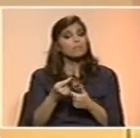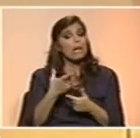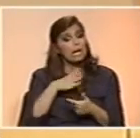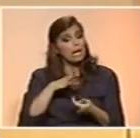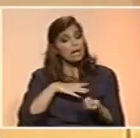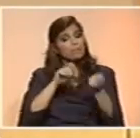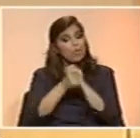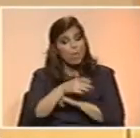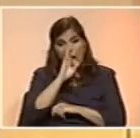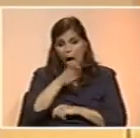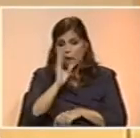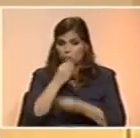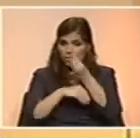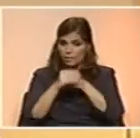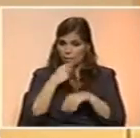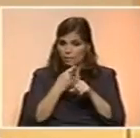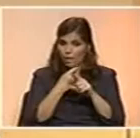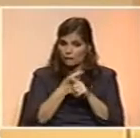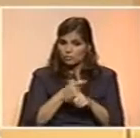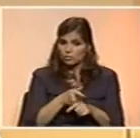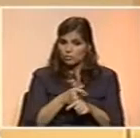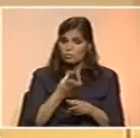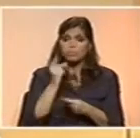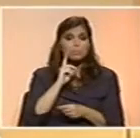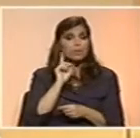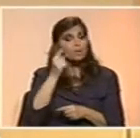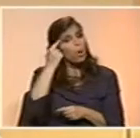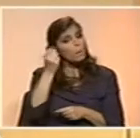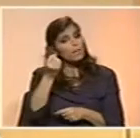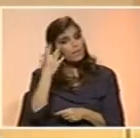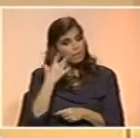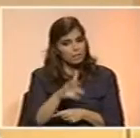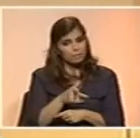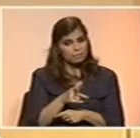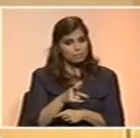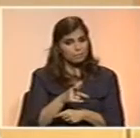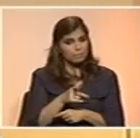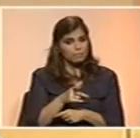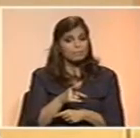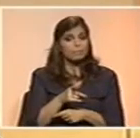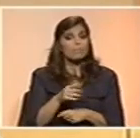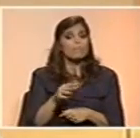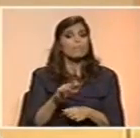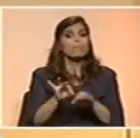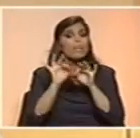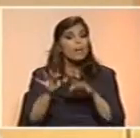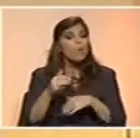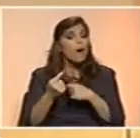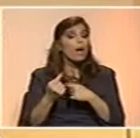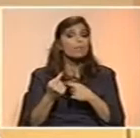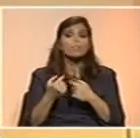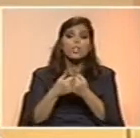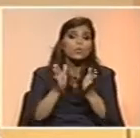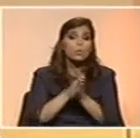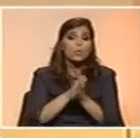estas modificações de hábitos alimentares, é sempre muito importante as entender, e não são com certeza iguais em qualquer, uhum. em qualquer contexto. Em